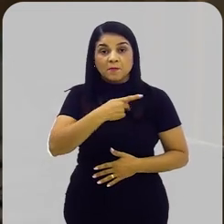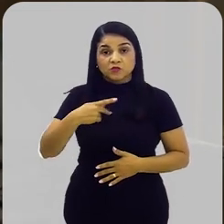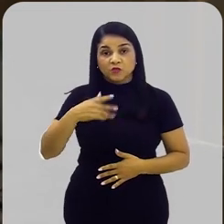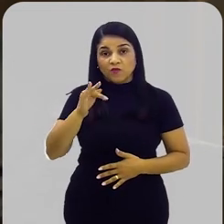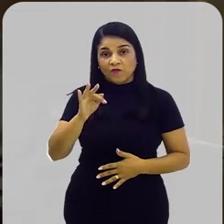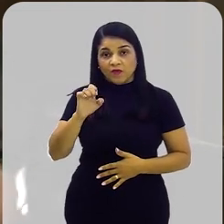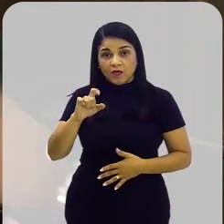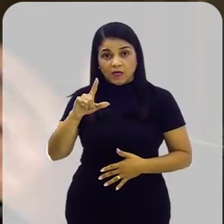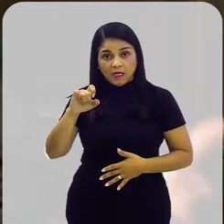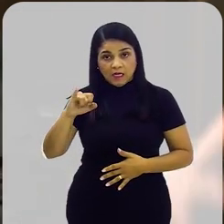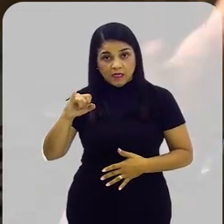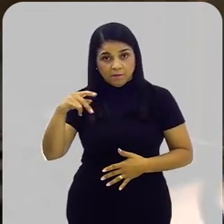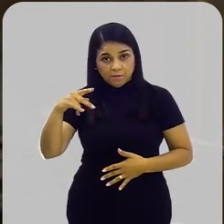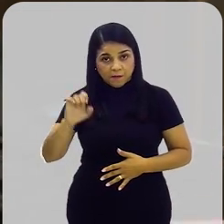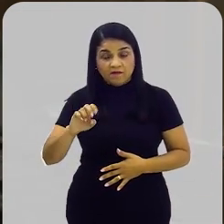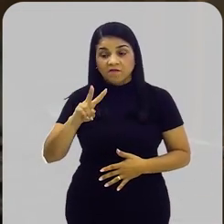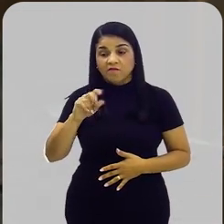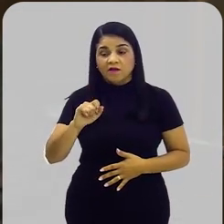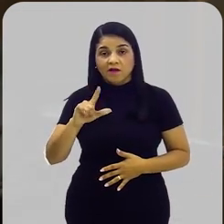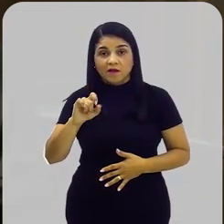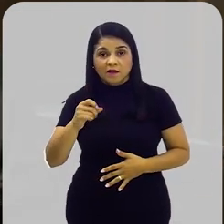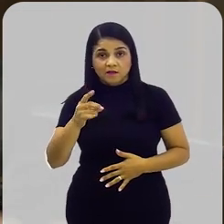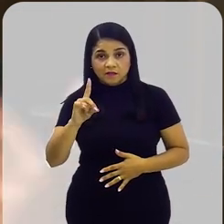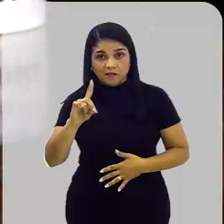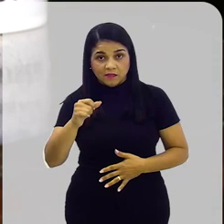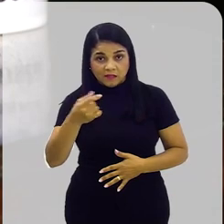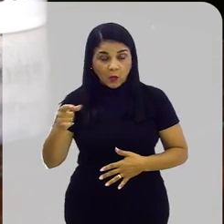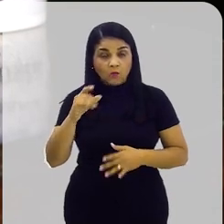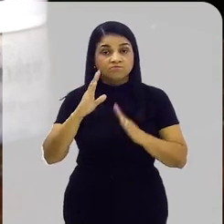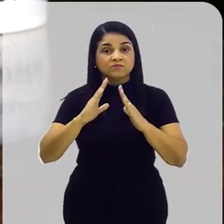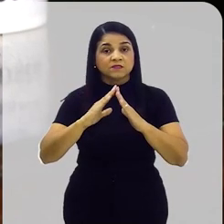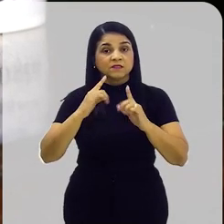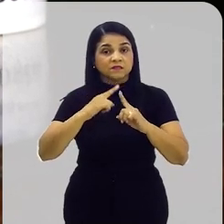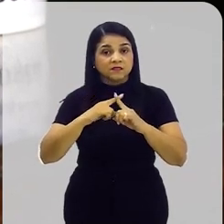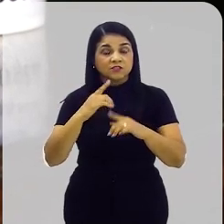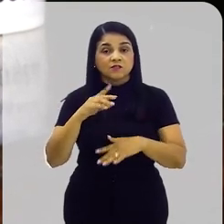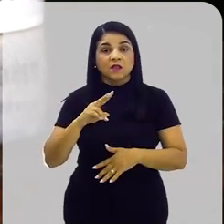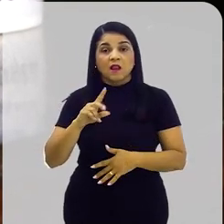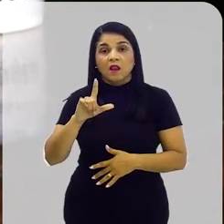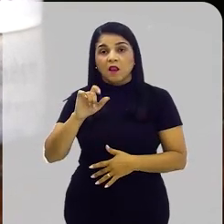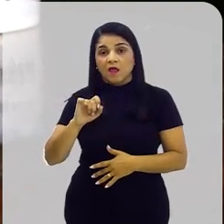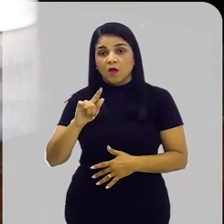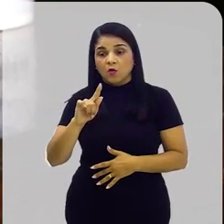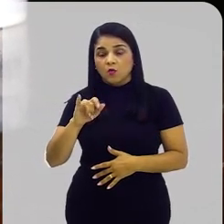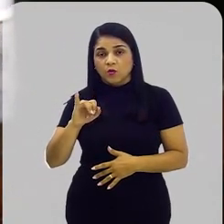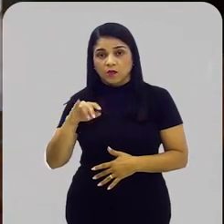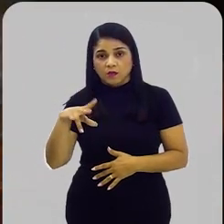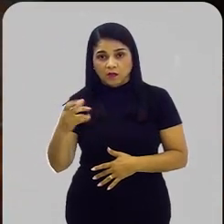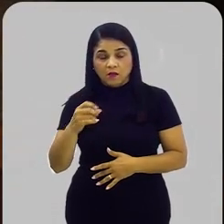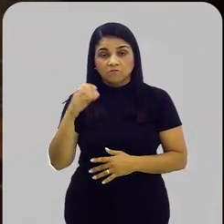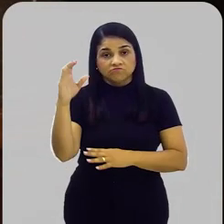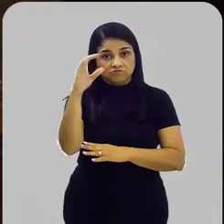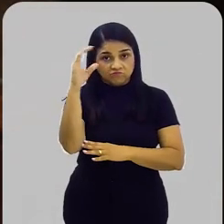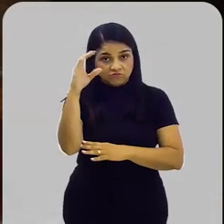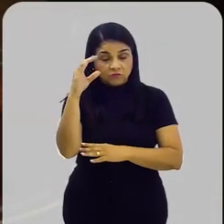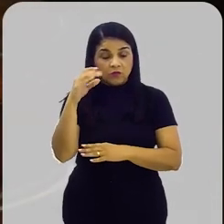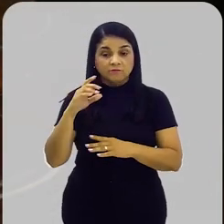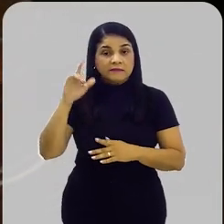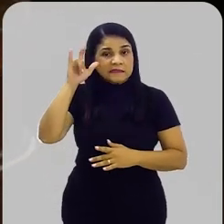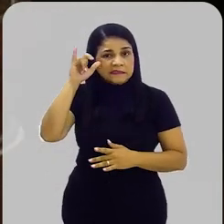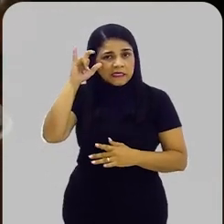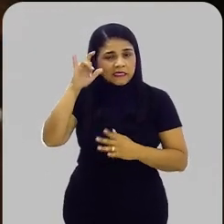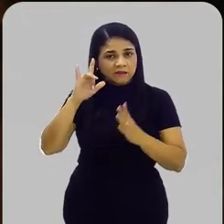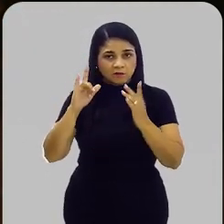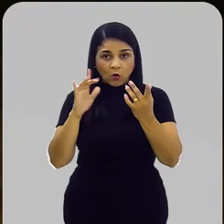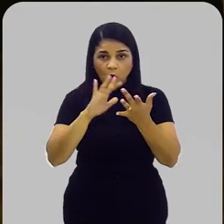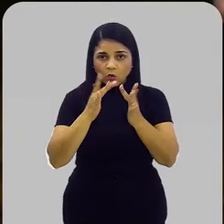Felipe Valadão, que é o pastor da Lagoinha Niterói, Grande Felipe. Entrou em contato comigo pelo Instagram e me convidou. Do nada. Na